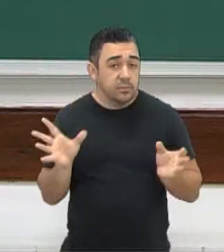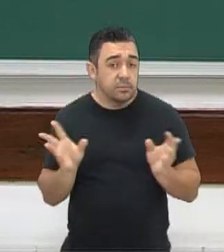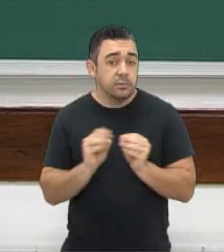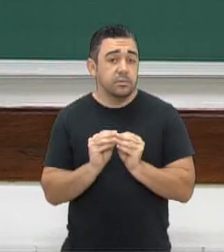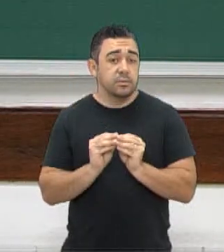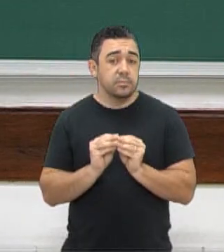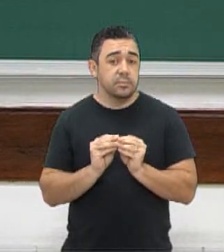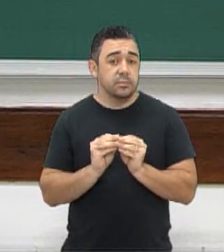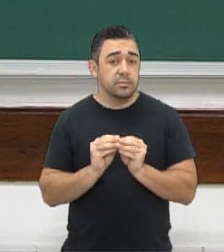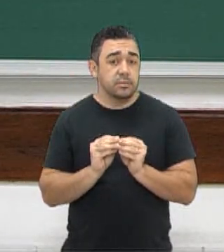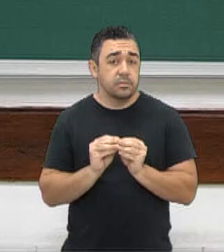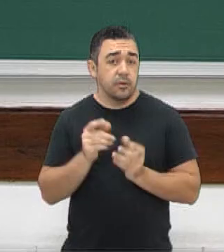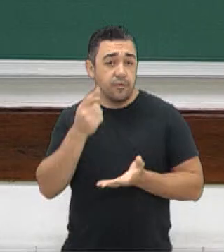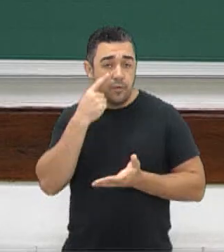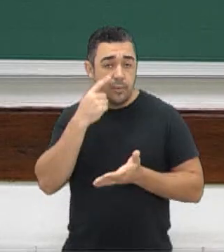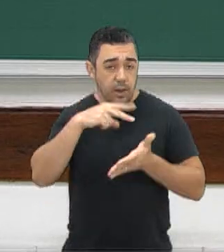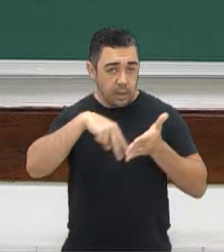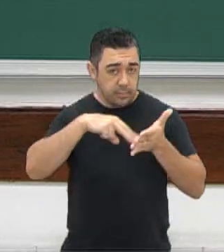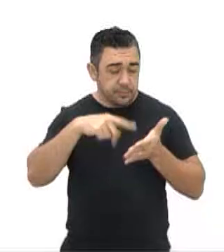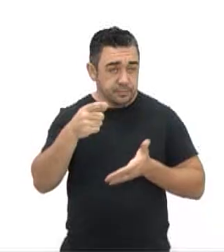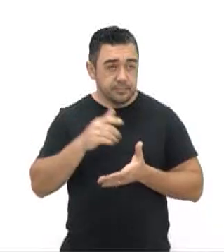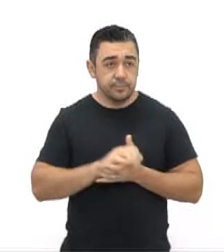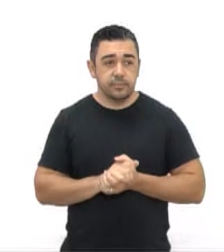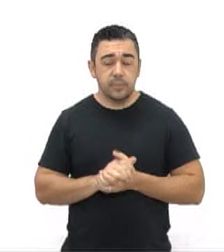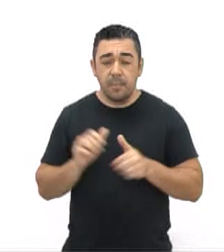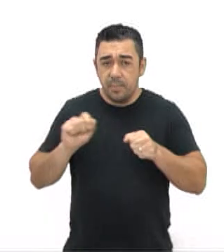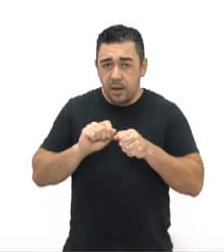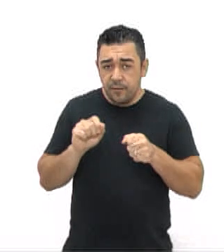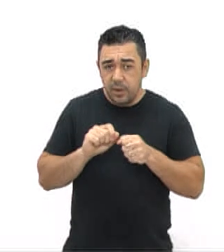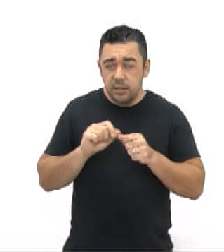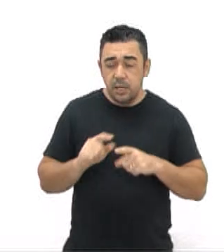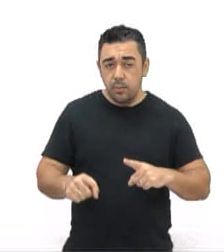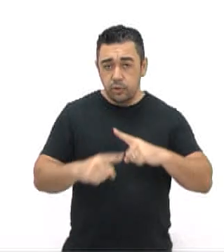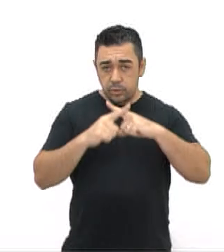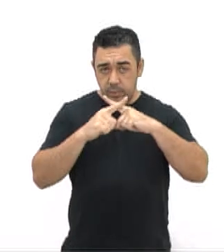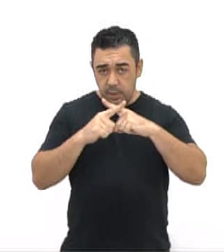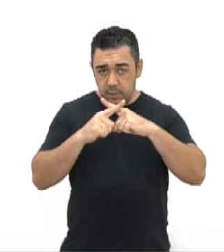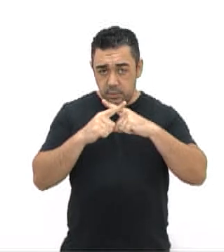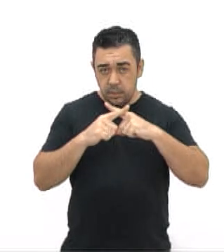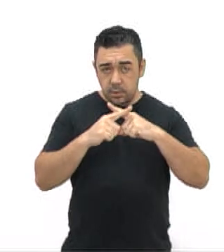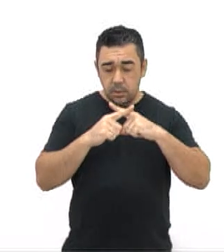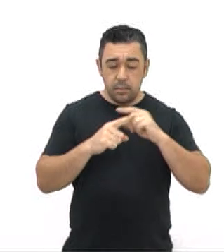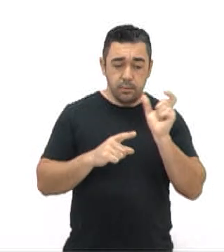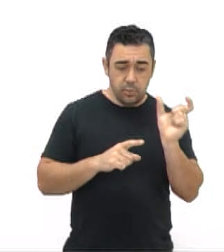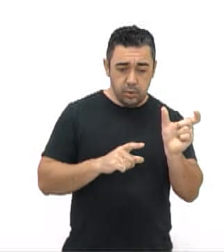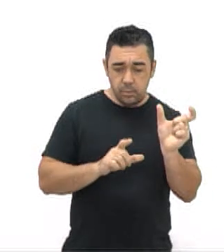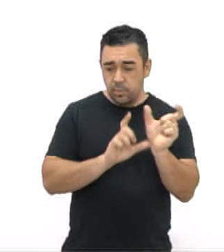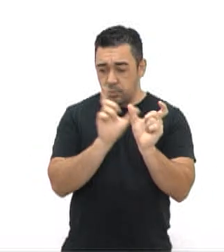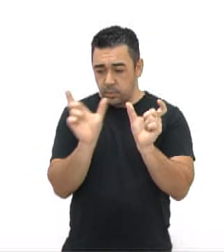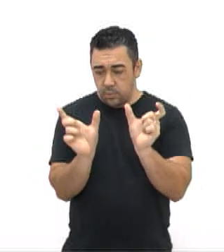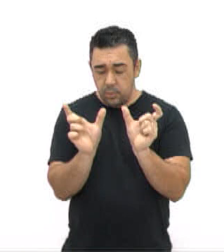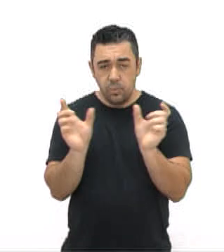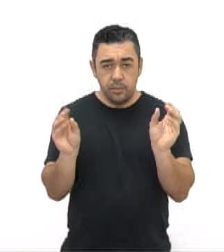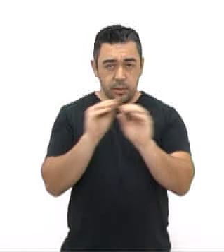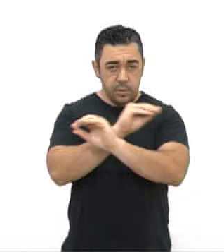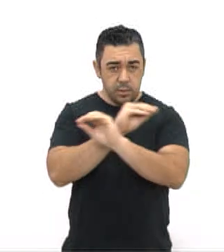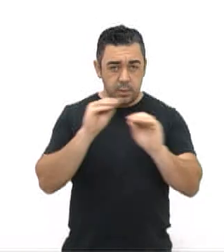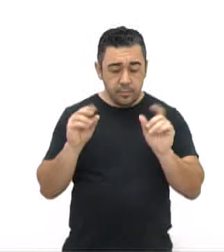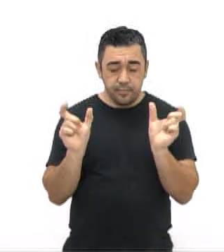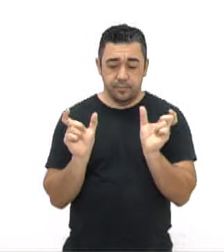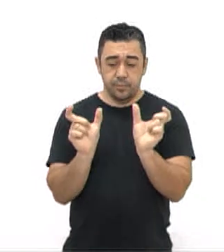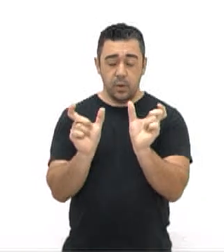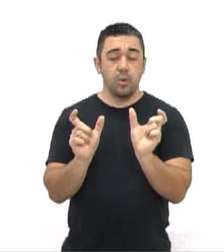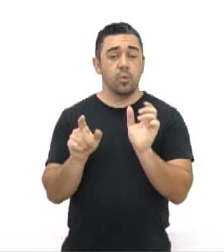de se resolver. Vamos ler lá. Para realizarmos a multiplicação de polinômio por polinômio, utilizamos